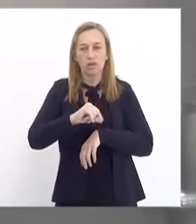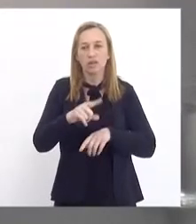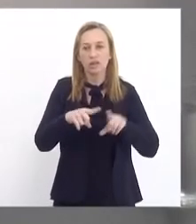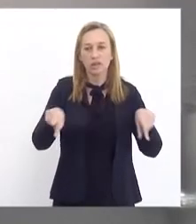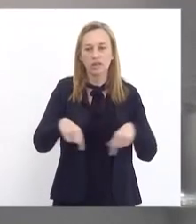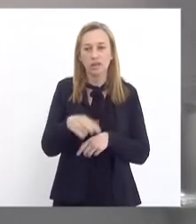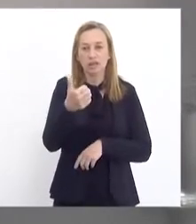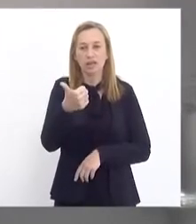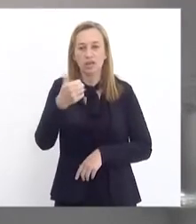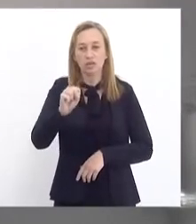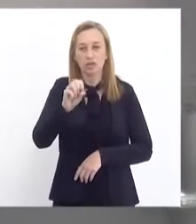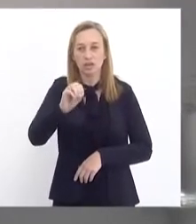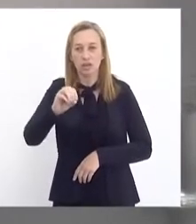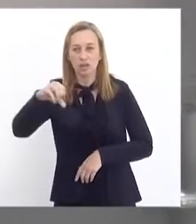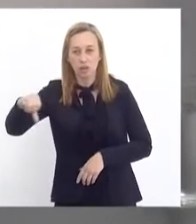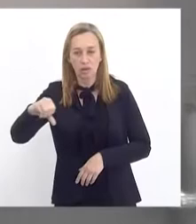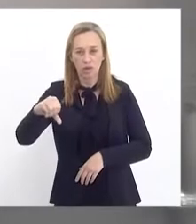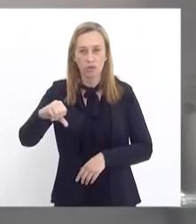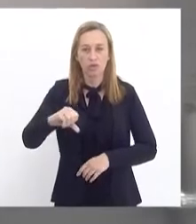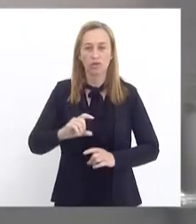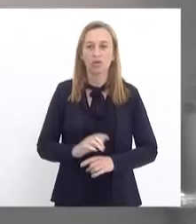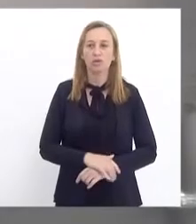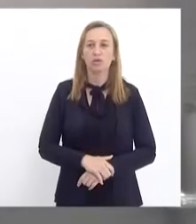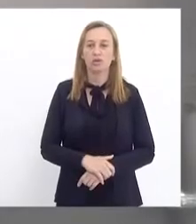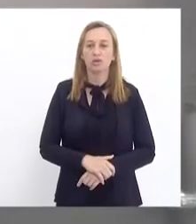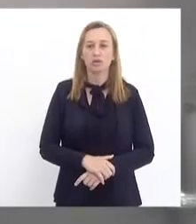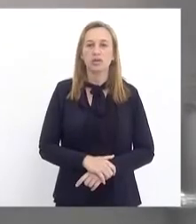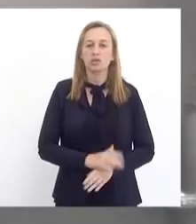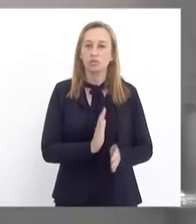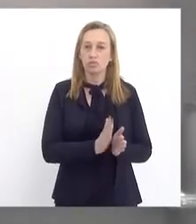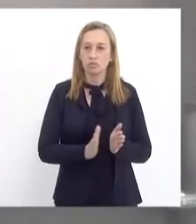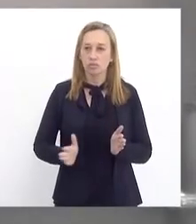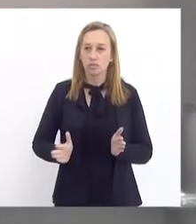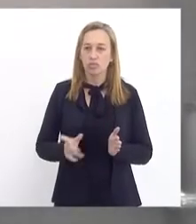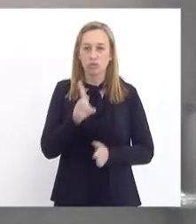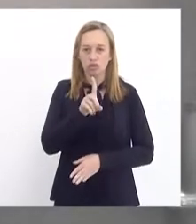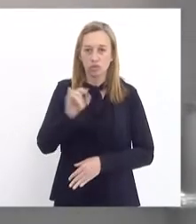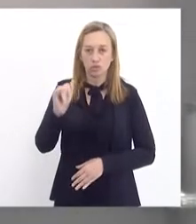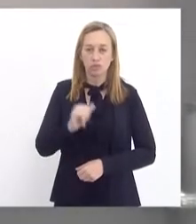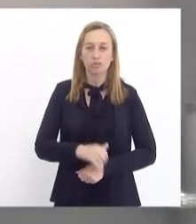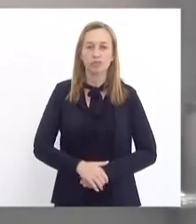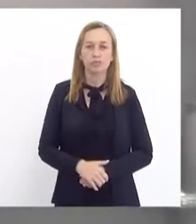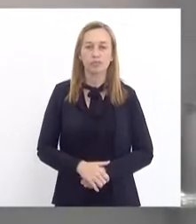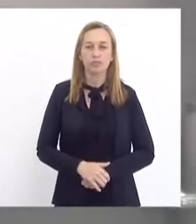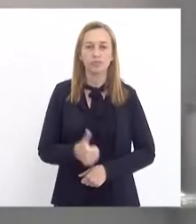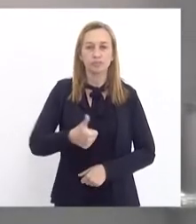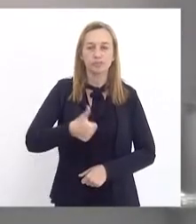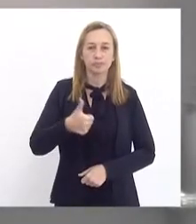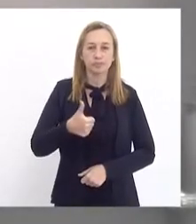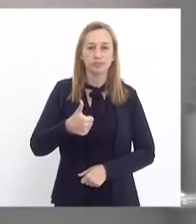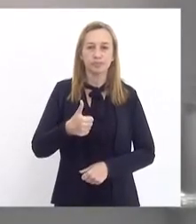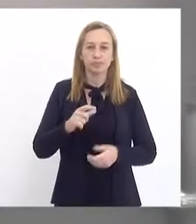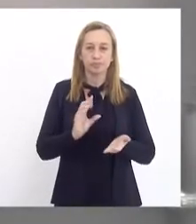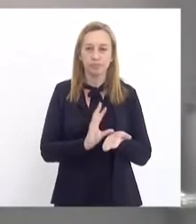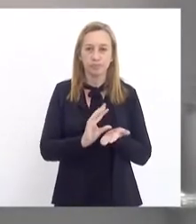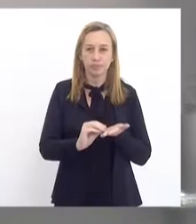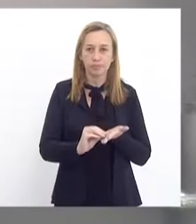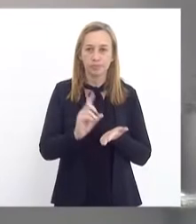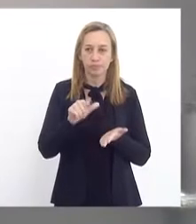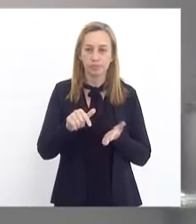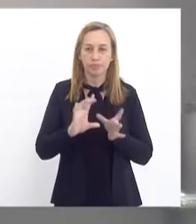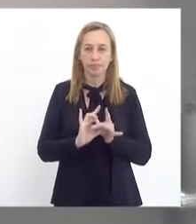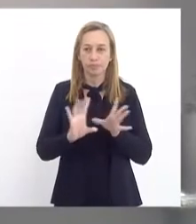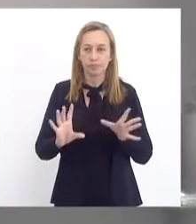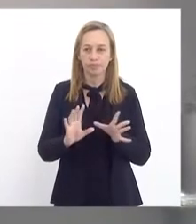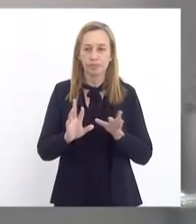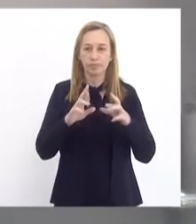das comissões, edifício Lúcio Costa, com a seguinte ordem do dia. Primeiro item da pauta é a deliberação